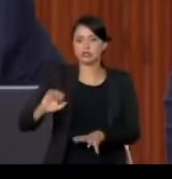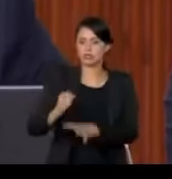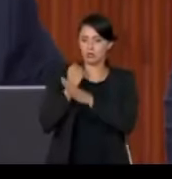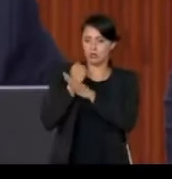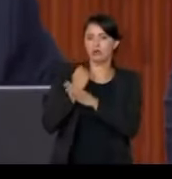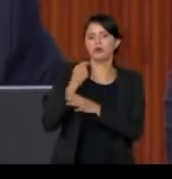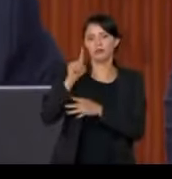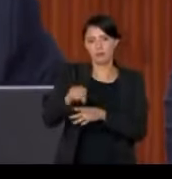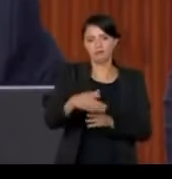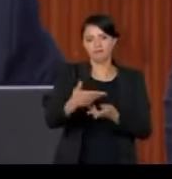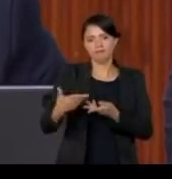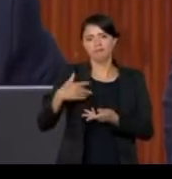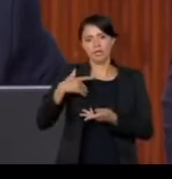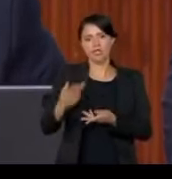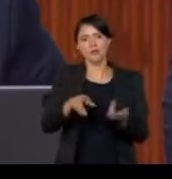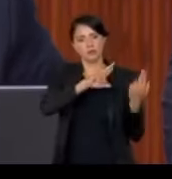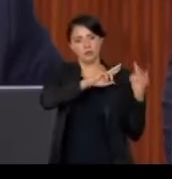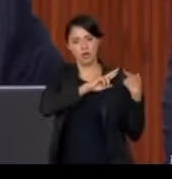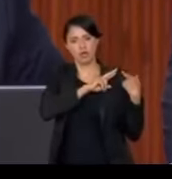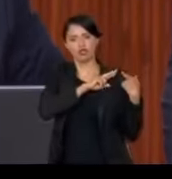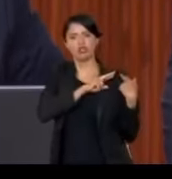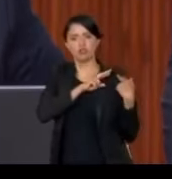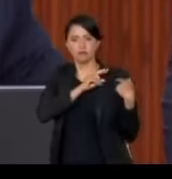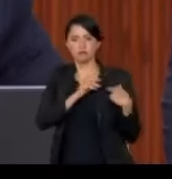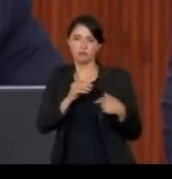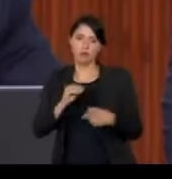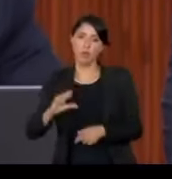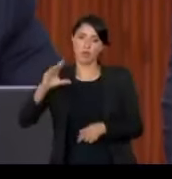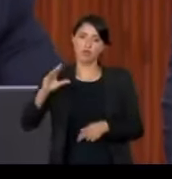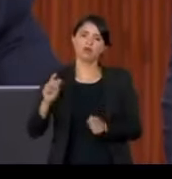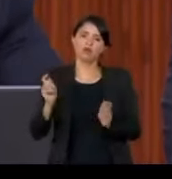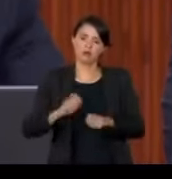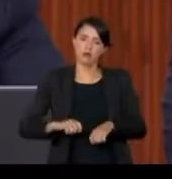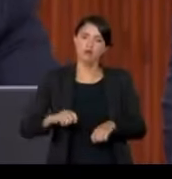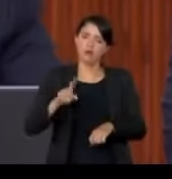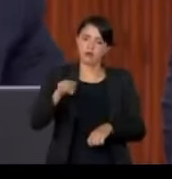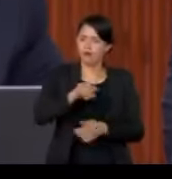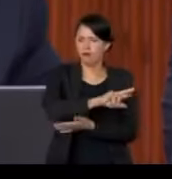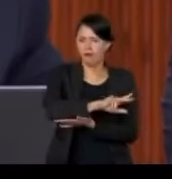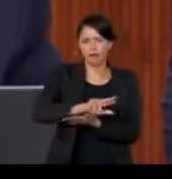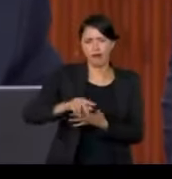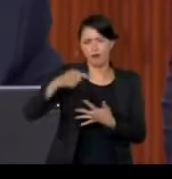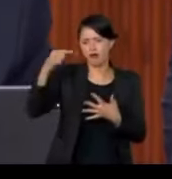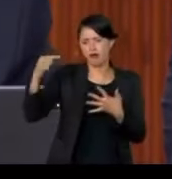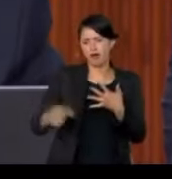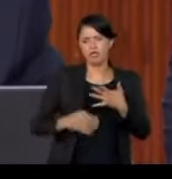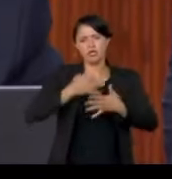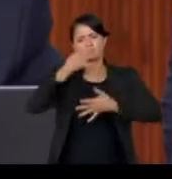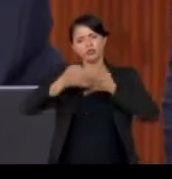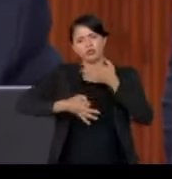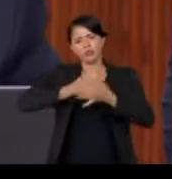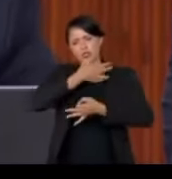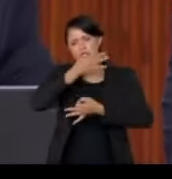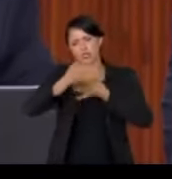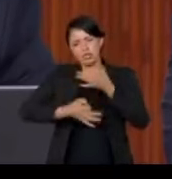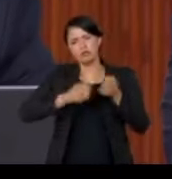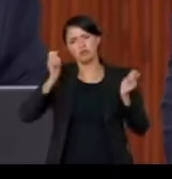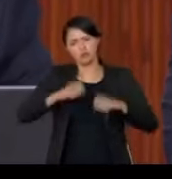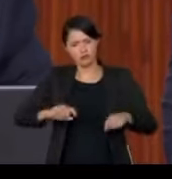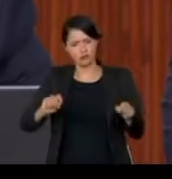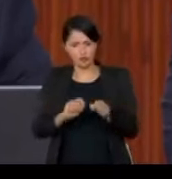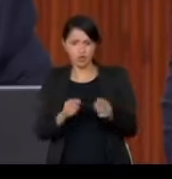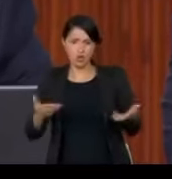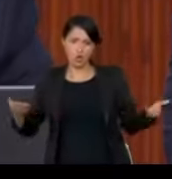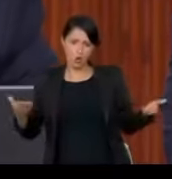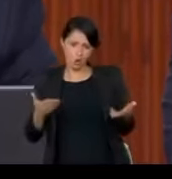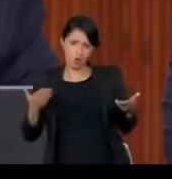recebendo, eventualmente, atribuições. Então, eu entendo que é uma série, um elenco de sugestões que podem ser feitas. Hoje a gente